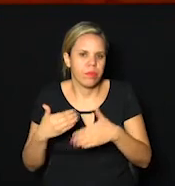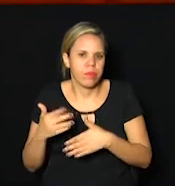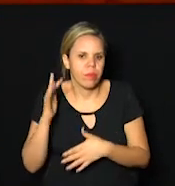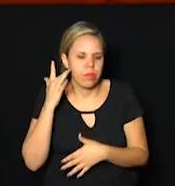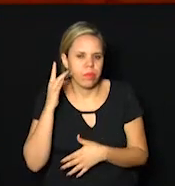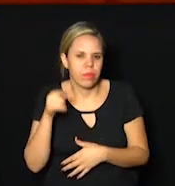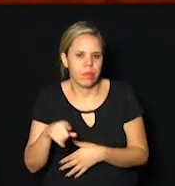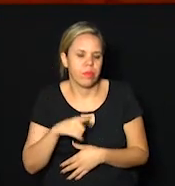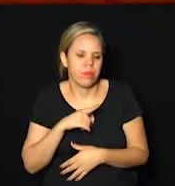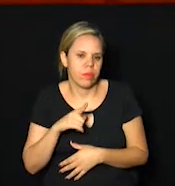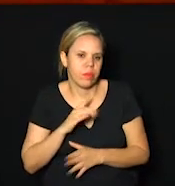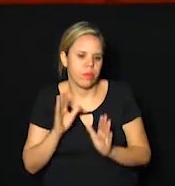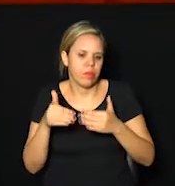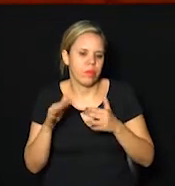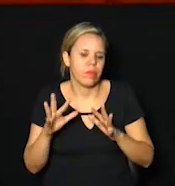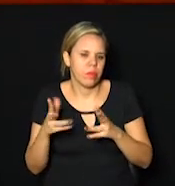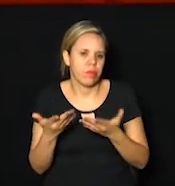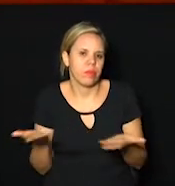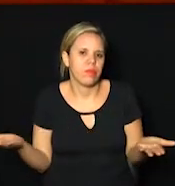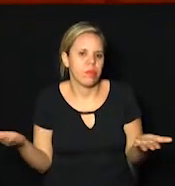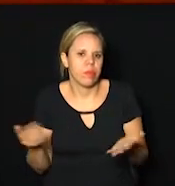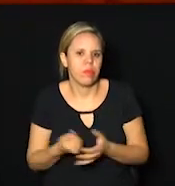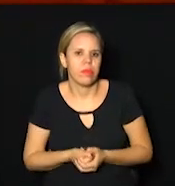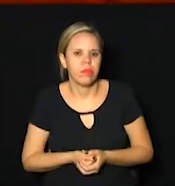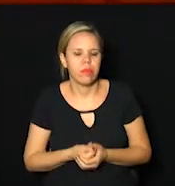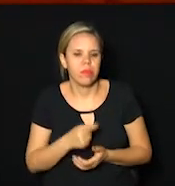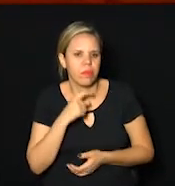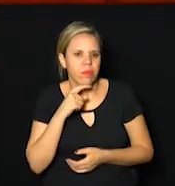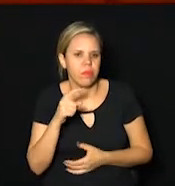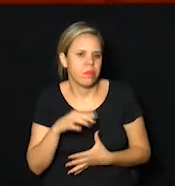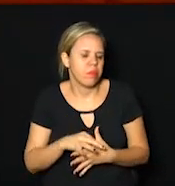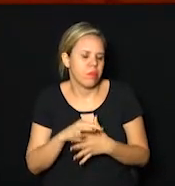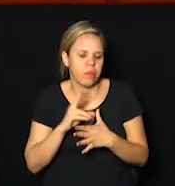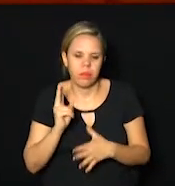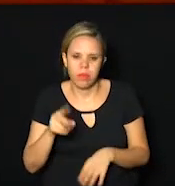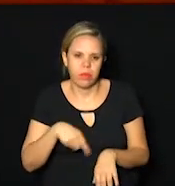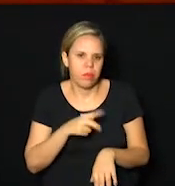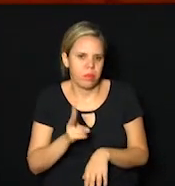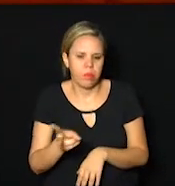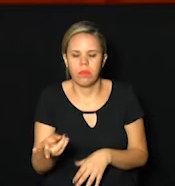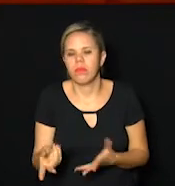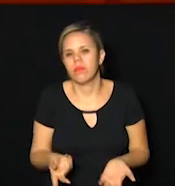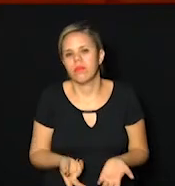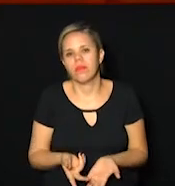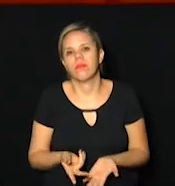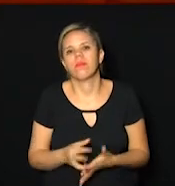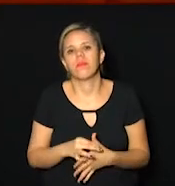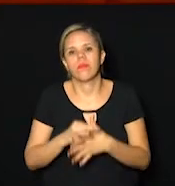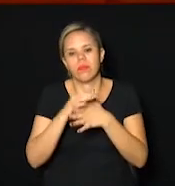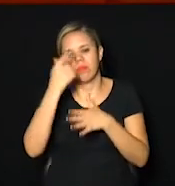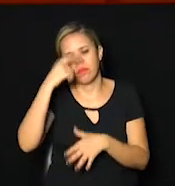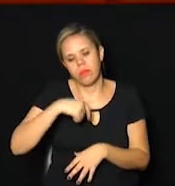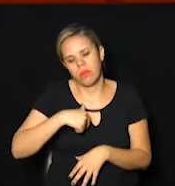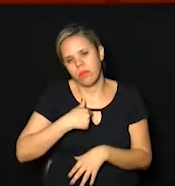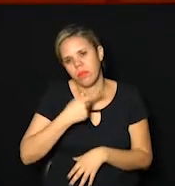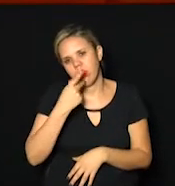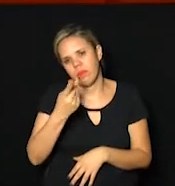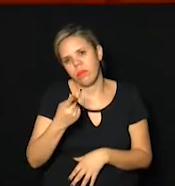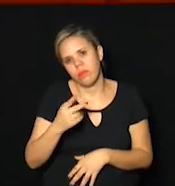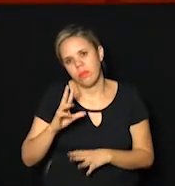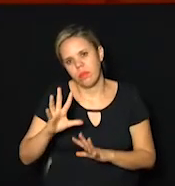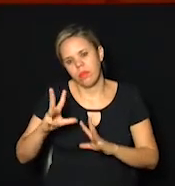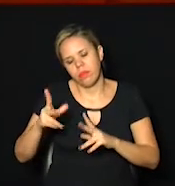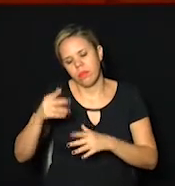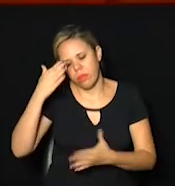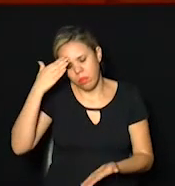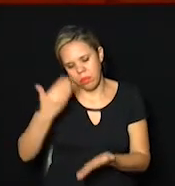você tem que centralizar tudo, né? Então, ninguém é líder o tempo todo. E outra coisa, liderar não é dizer todas as